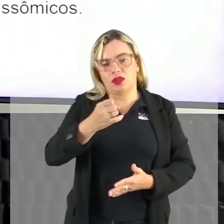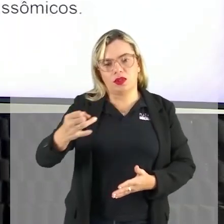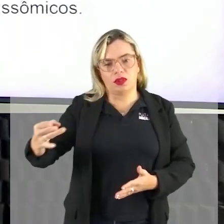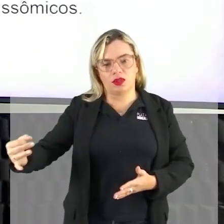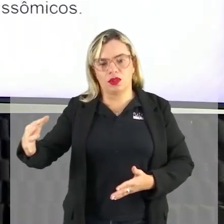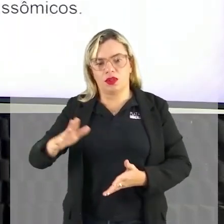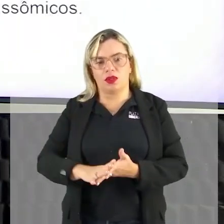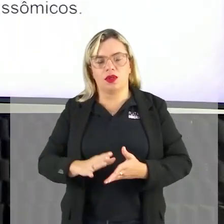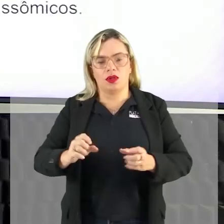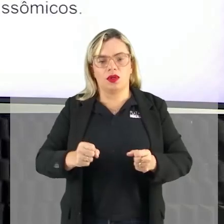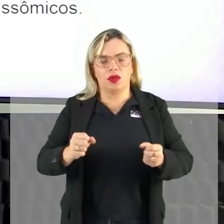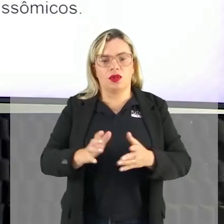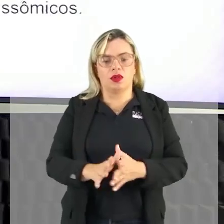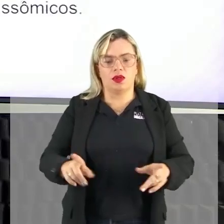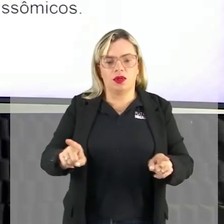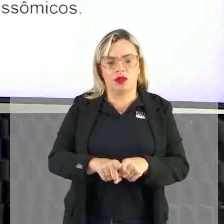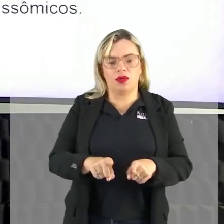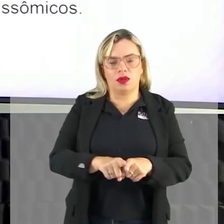acontecer também